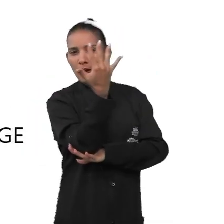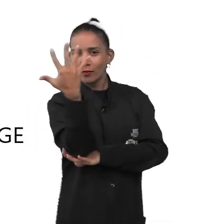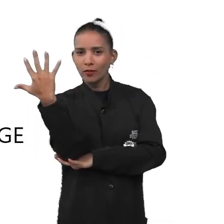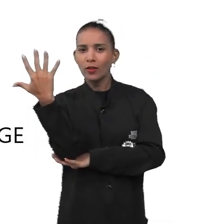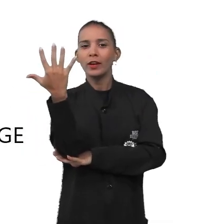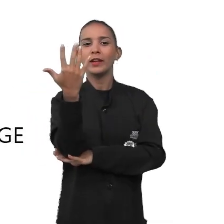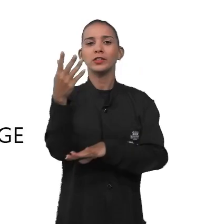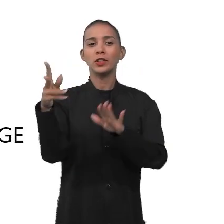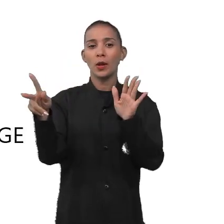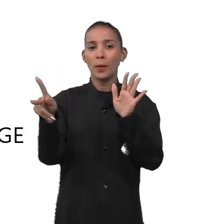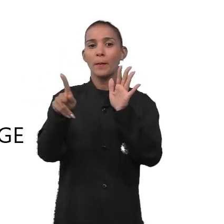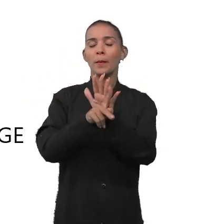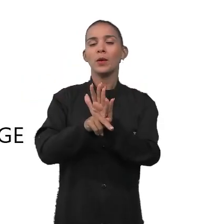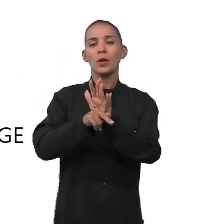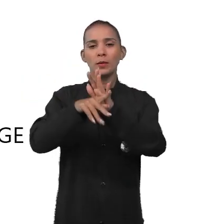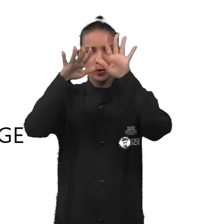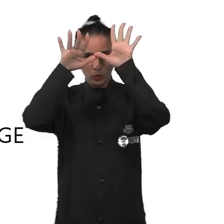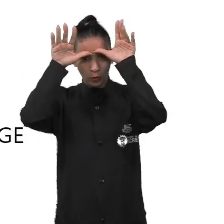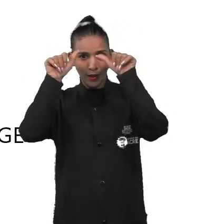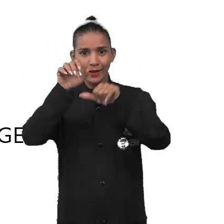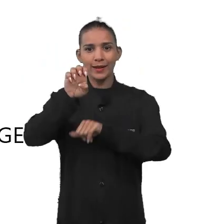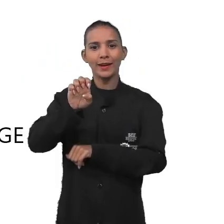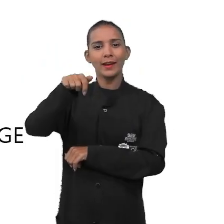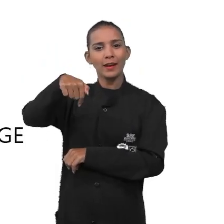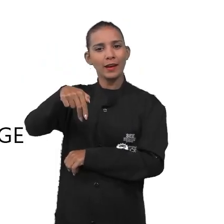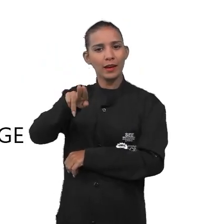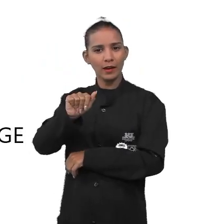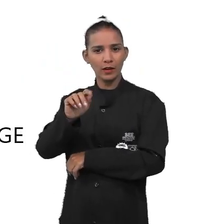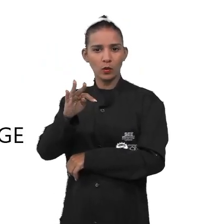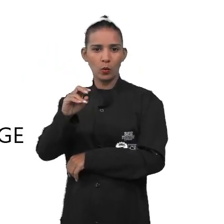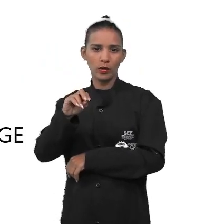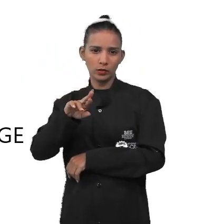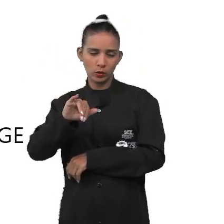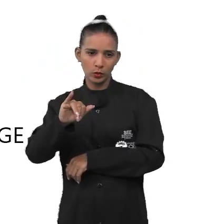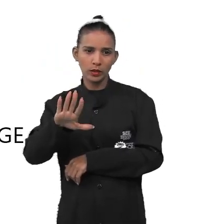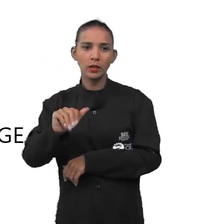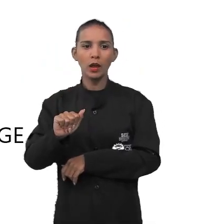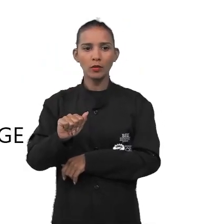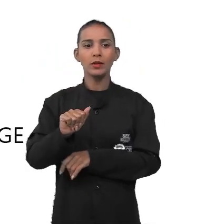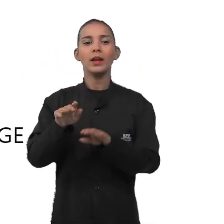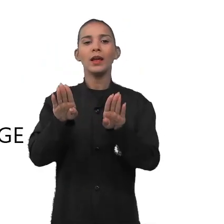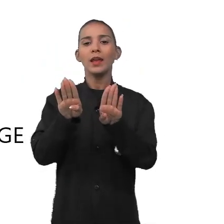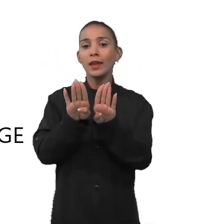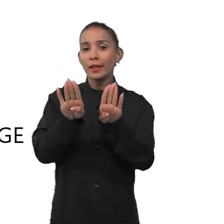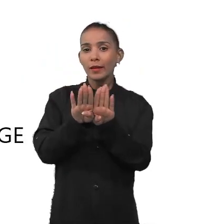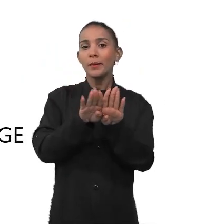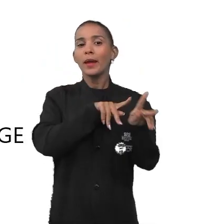da floresta amazônica. E a população do Acre é de